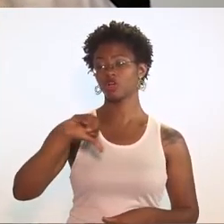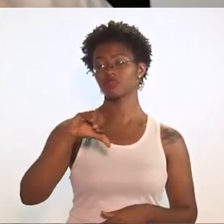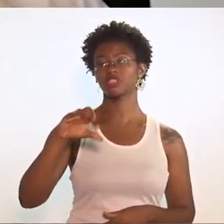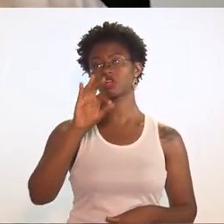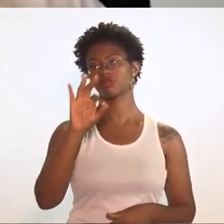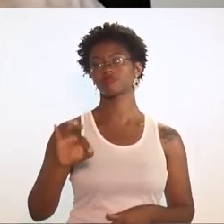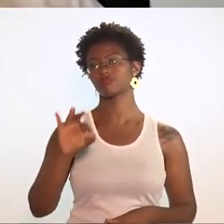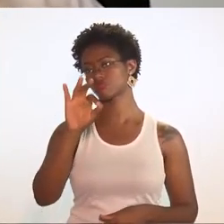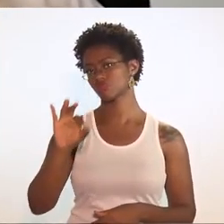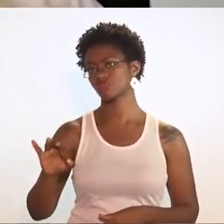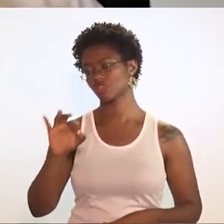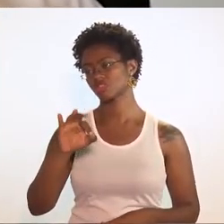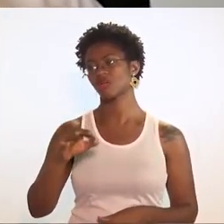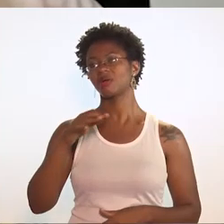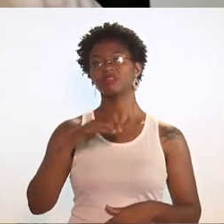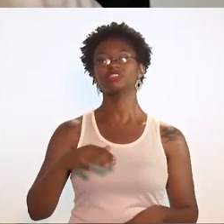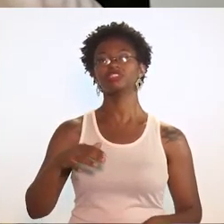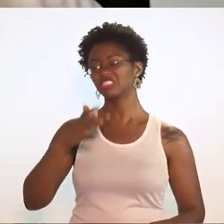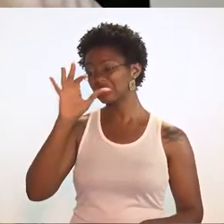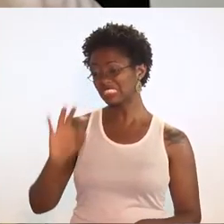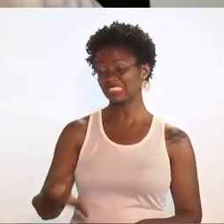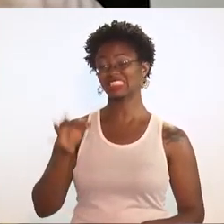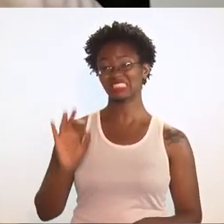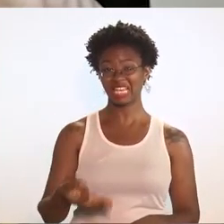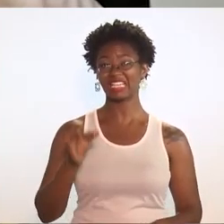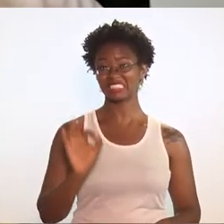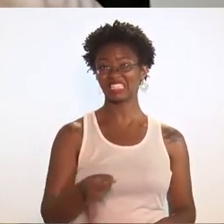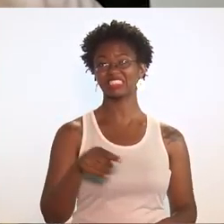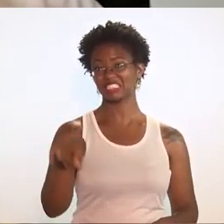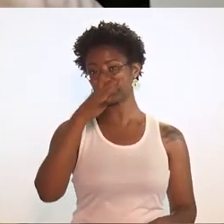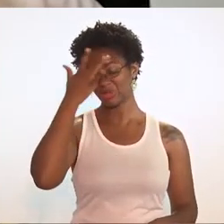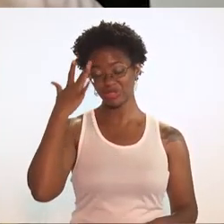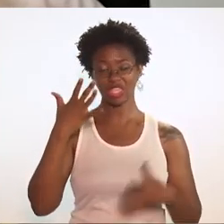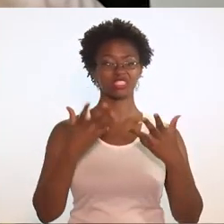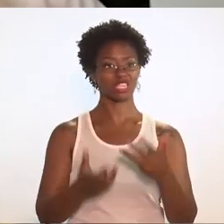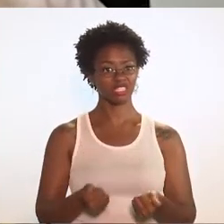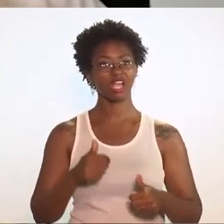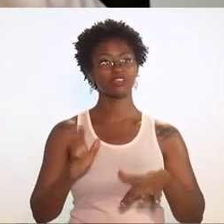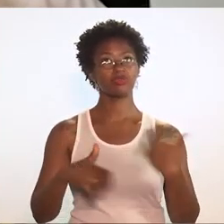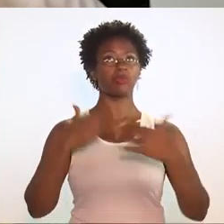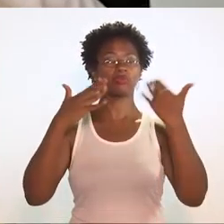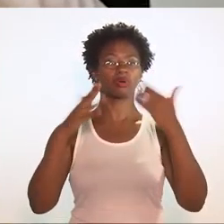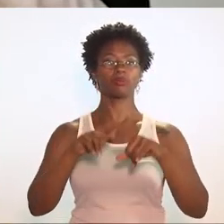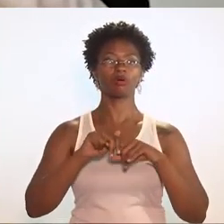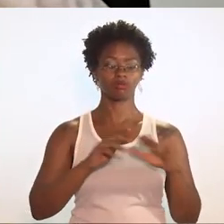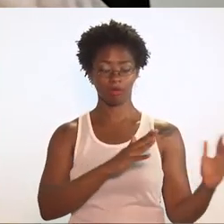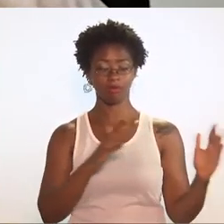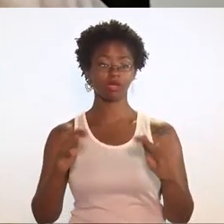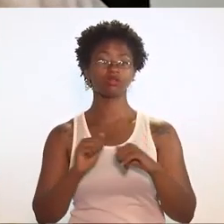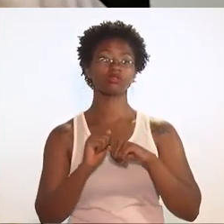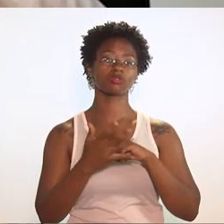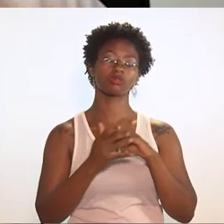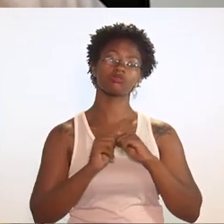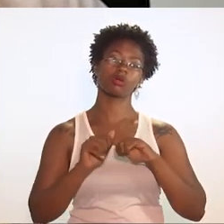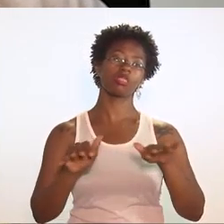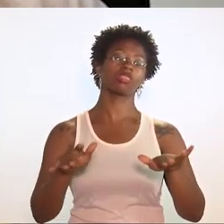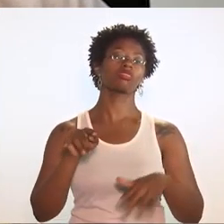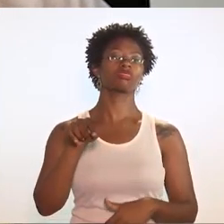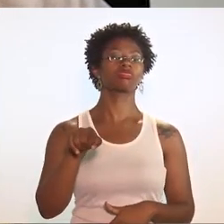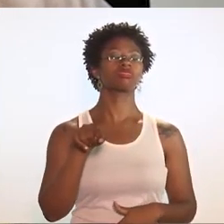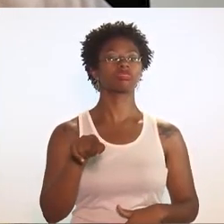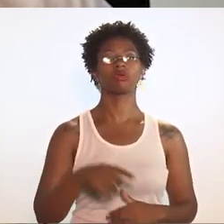gente divulgou nas redes sociais. E foi assim, atingimos uma certificação, para você ter uma